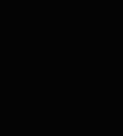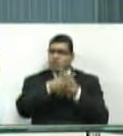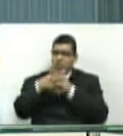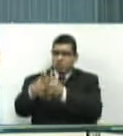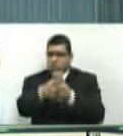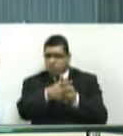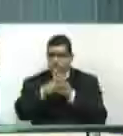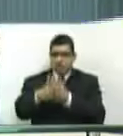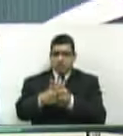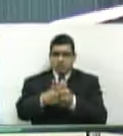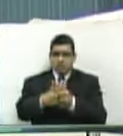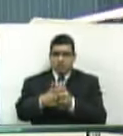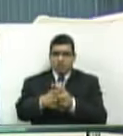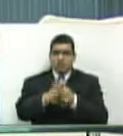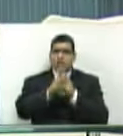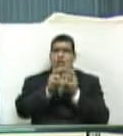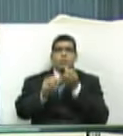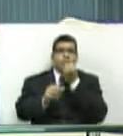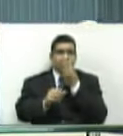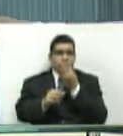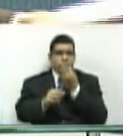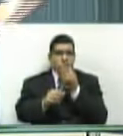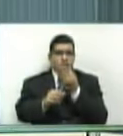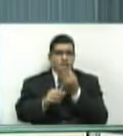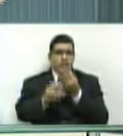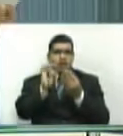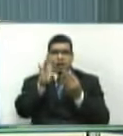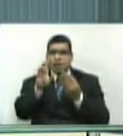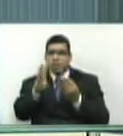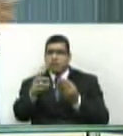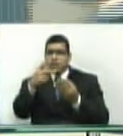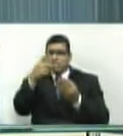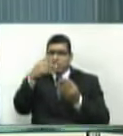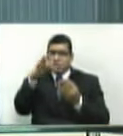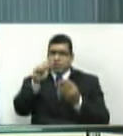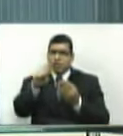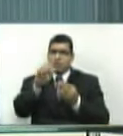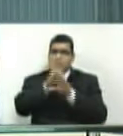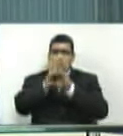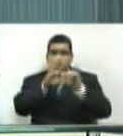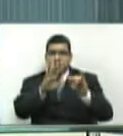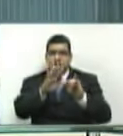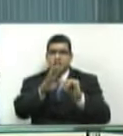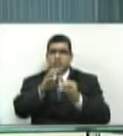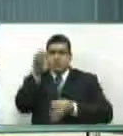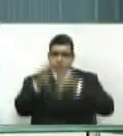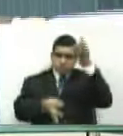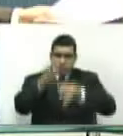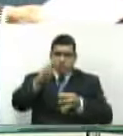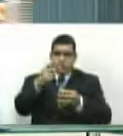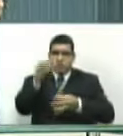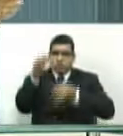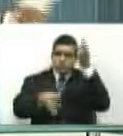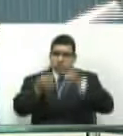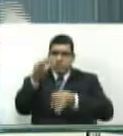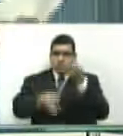atrapalhada fosse apenas uma burrice legislativa e judicial, a gente